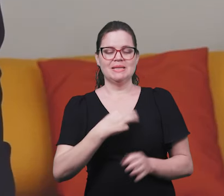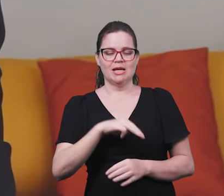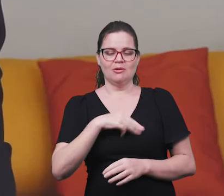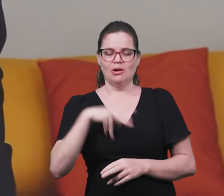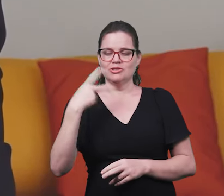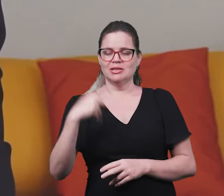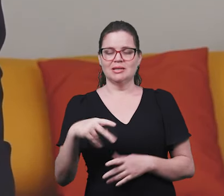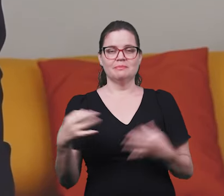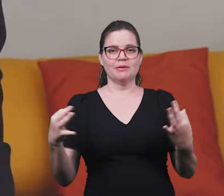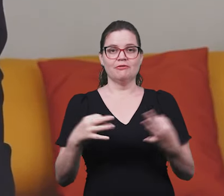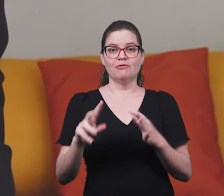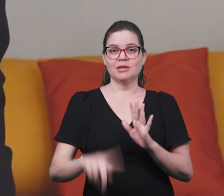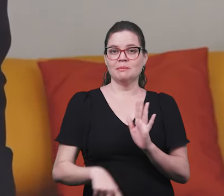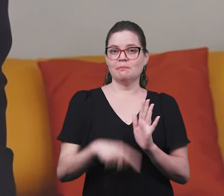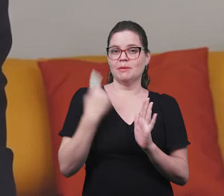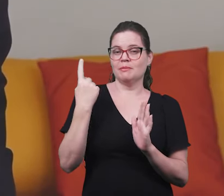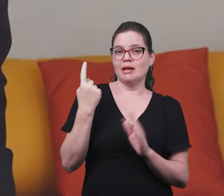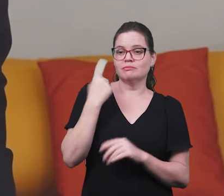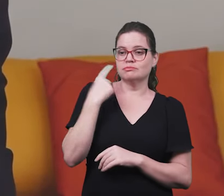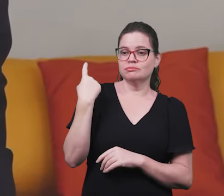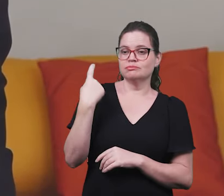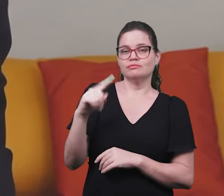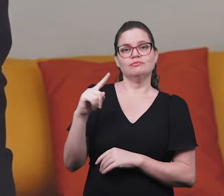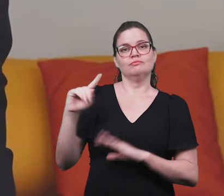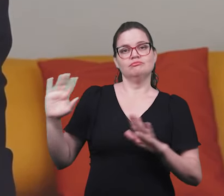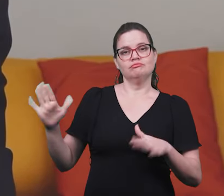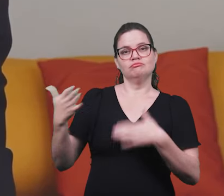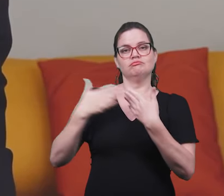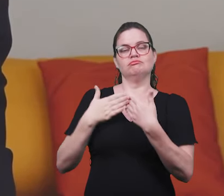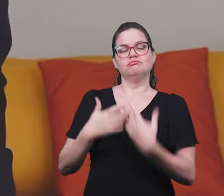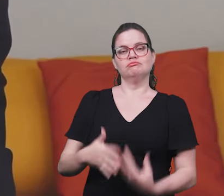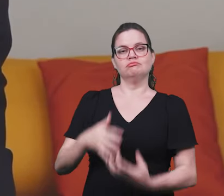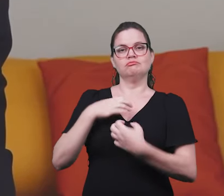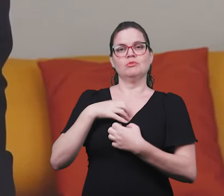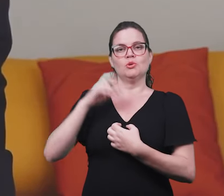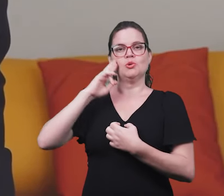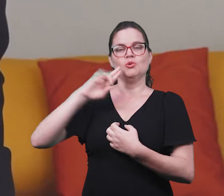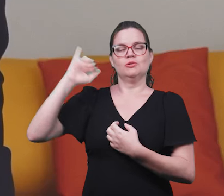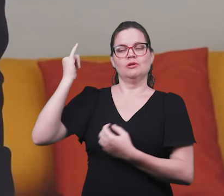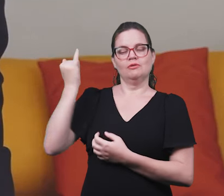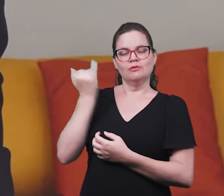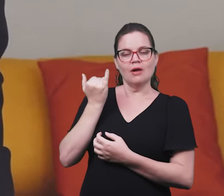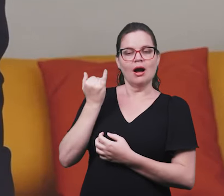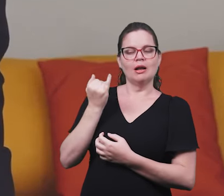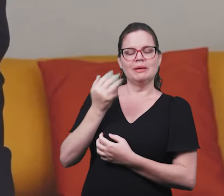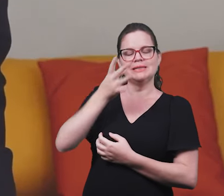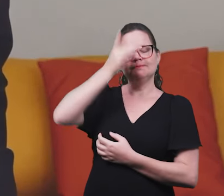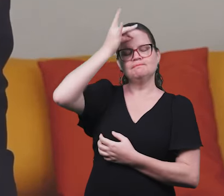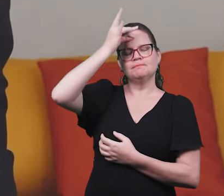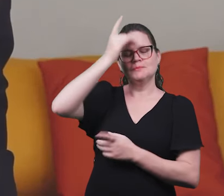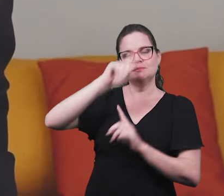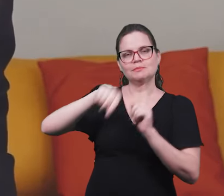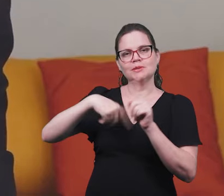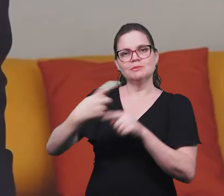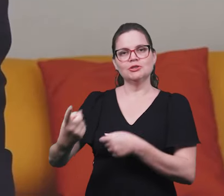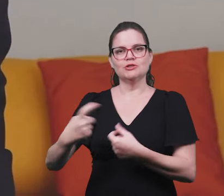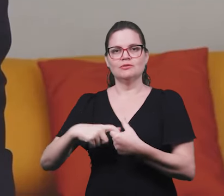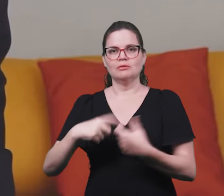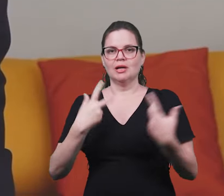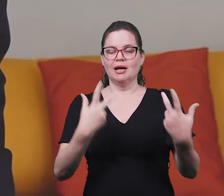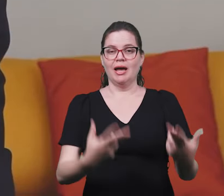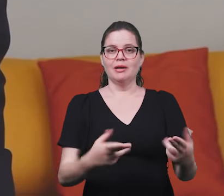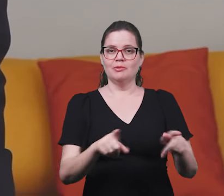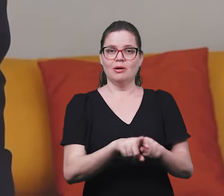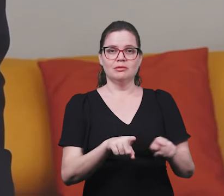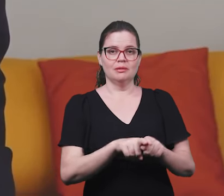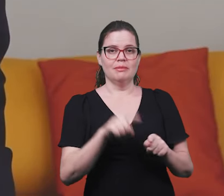né, ele deixa parte de nós junto a ele para que nós possamos voltar. Era Simeão que